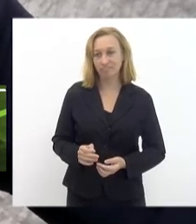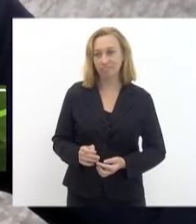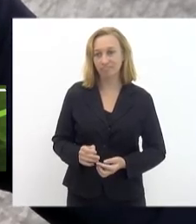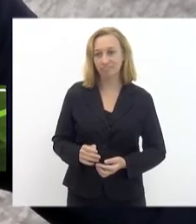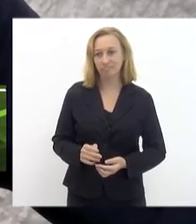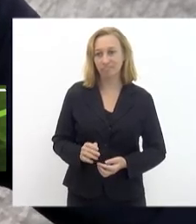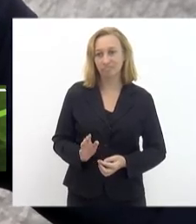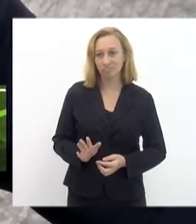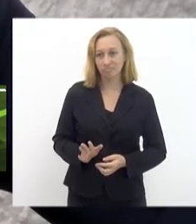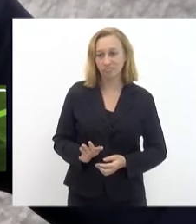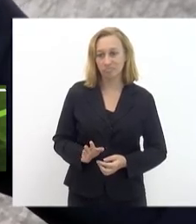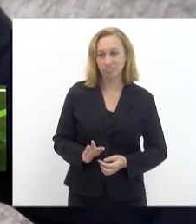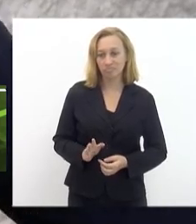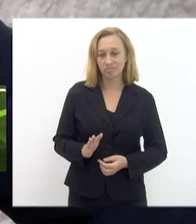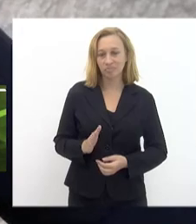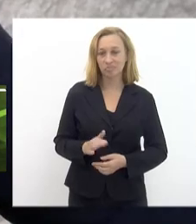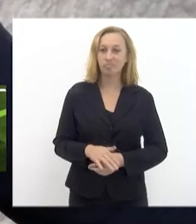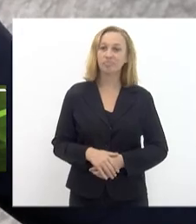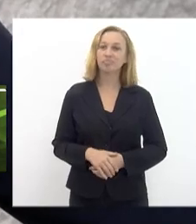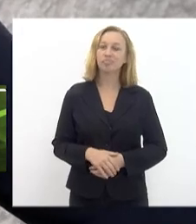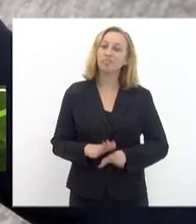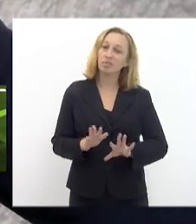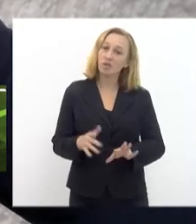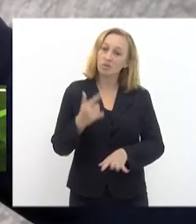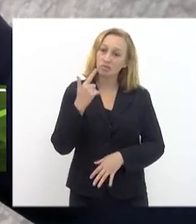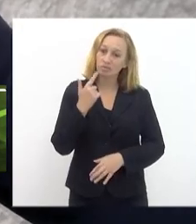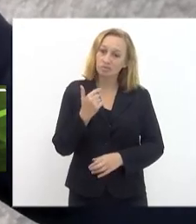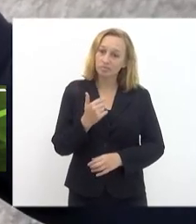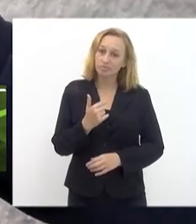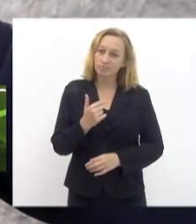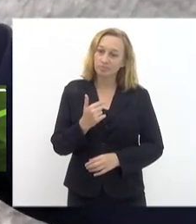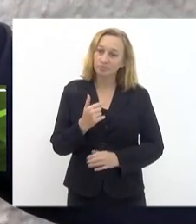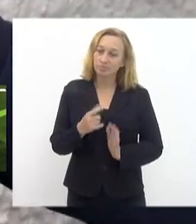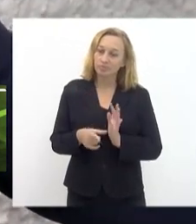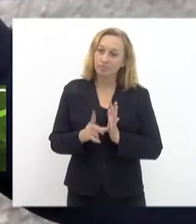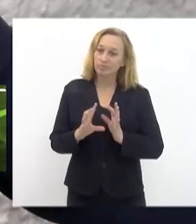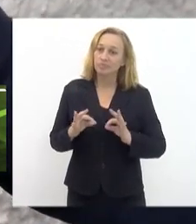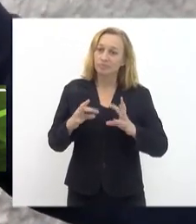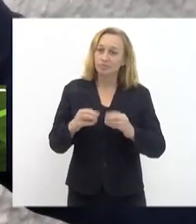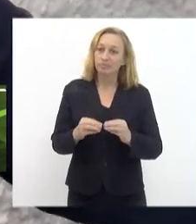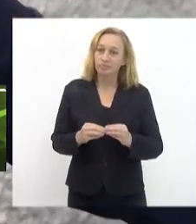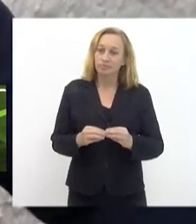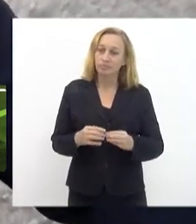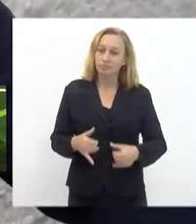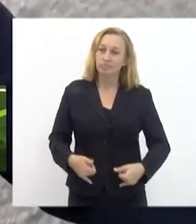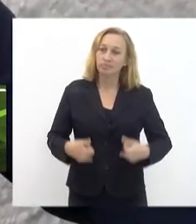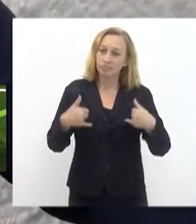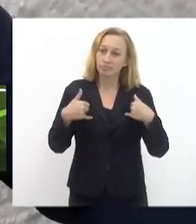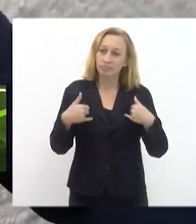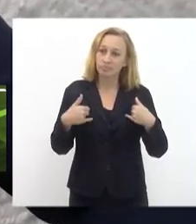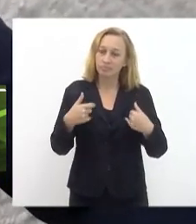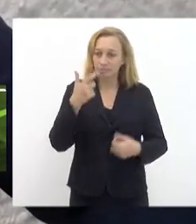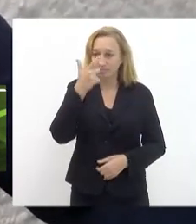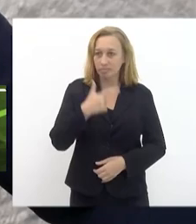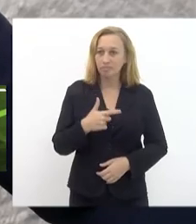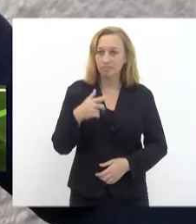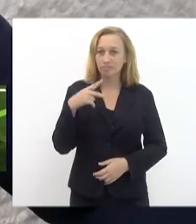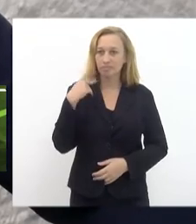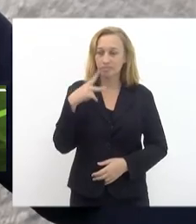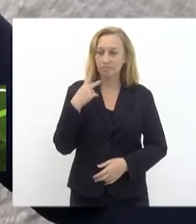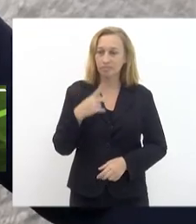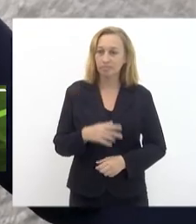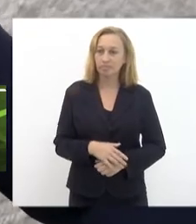sentido para não dizer compatibilizar é mas antes de qualquer coisa ela tem muito orgulho ser político e